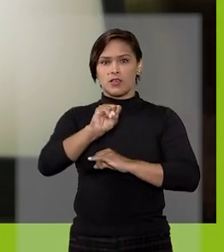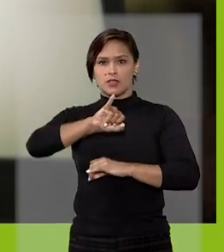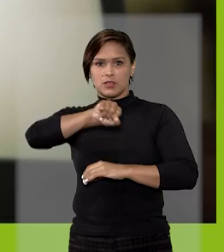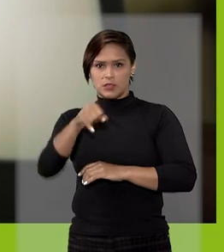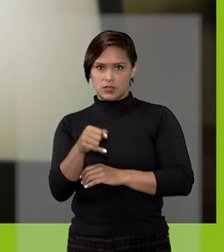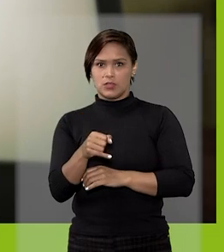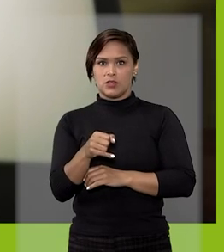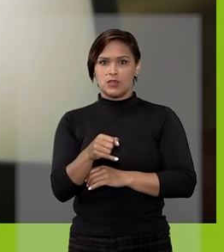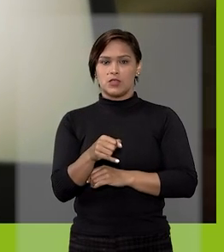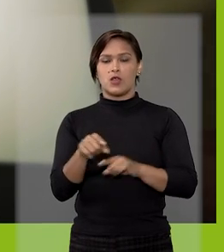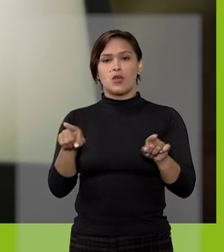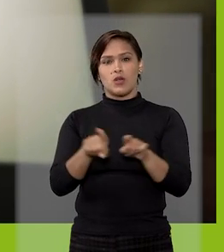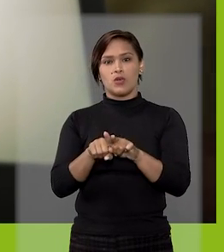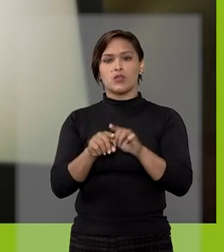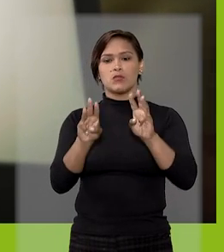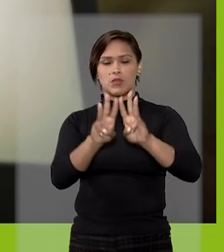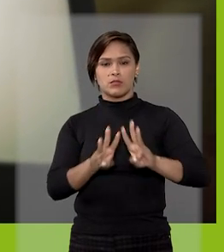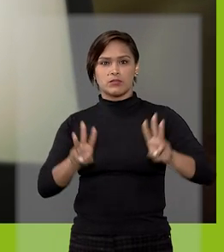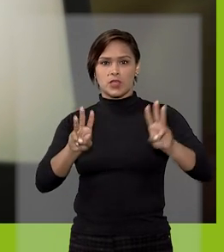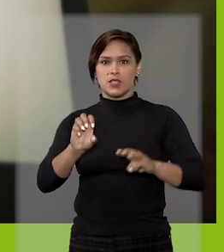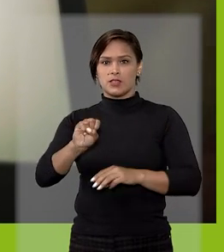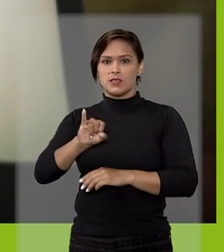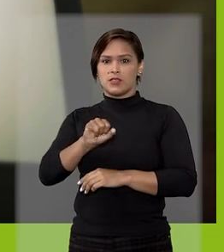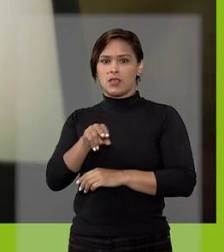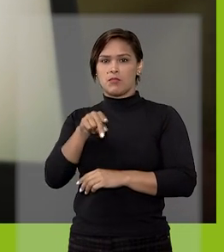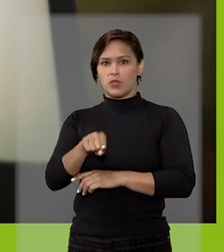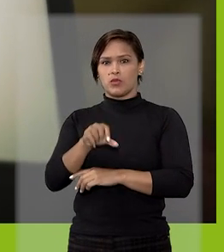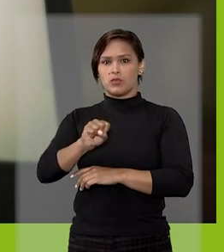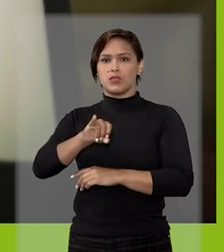do STJ ou através do endereço